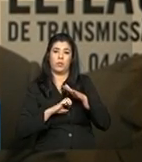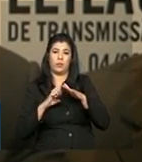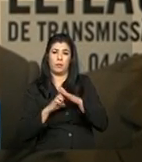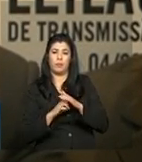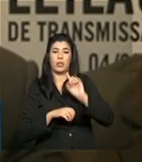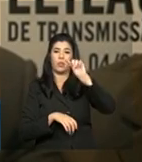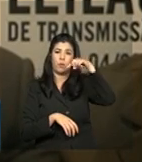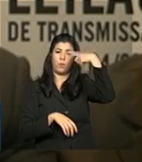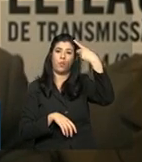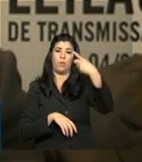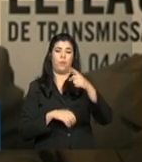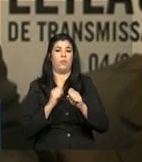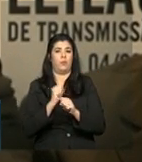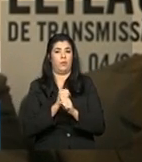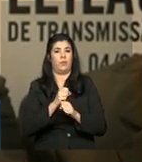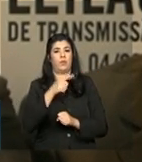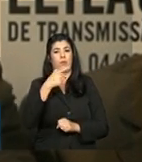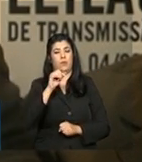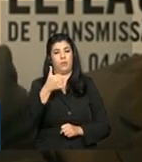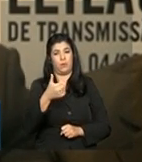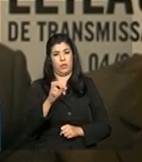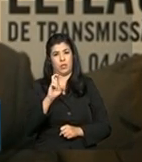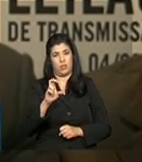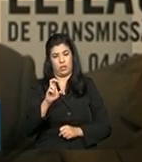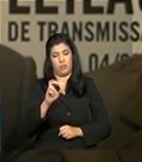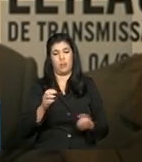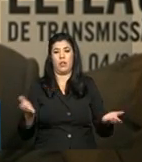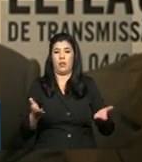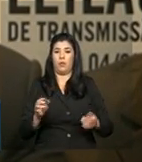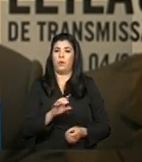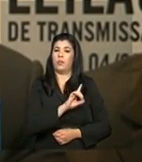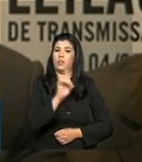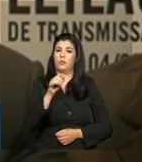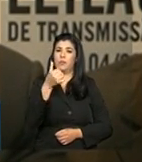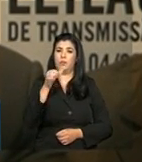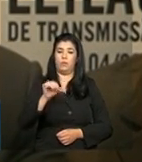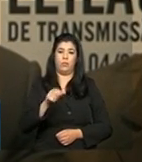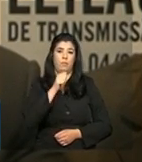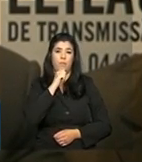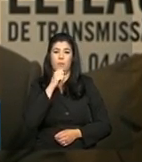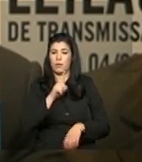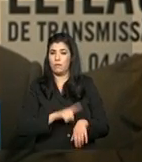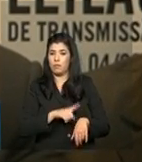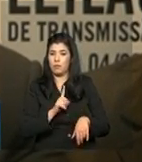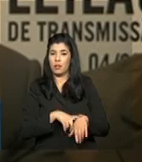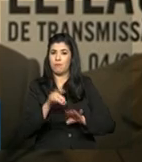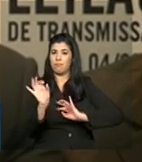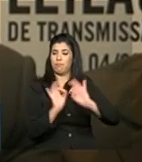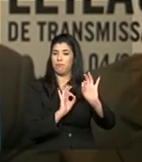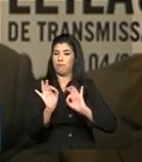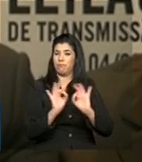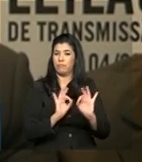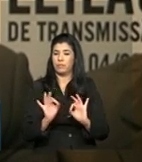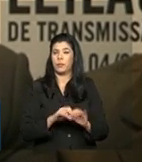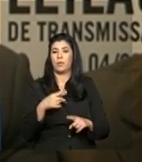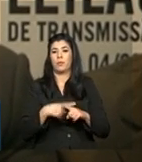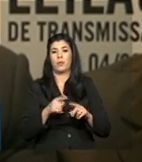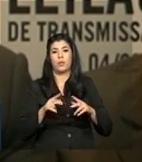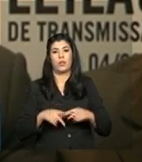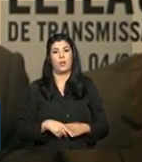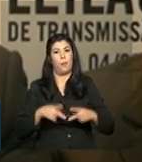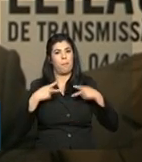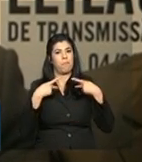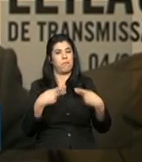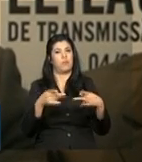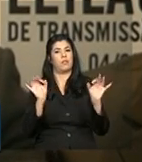em 2015. No leilão que vai ser realizado agora, no dia 19, nós não temos tempo hábil, tendo em vista que o processo tem que ser